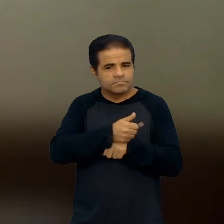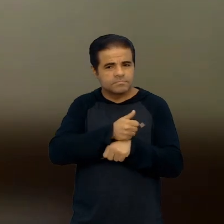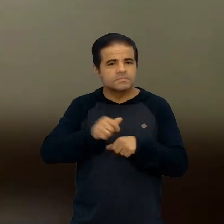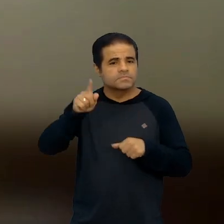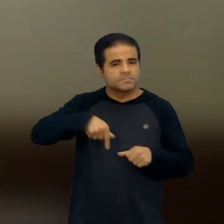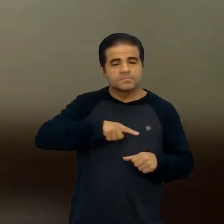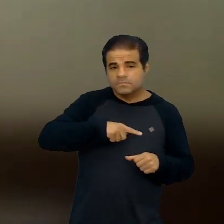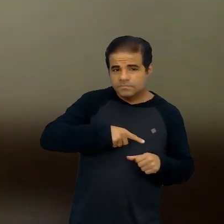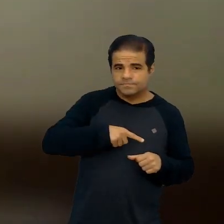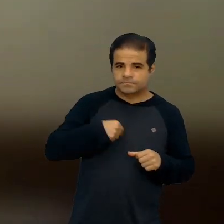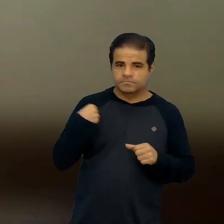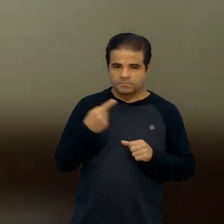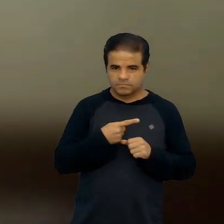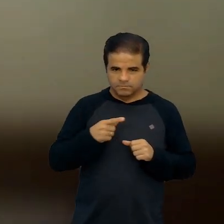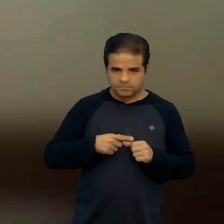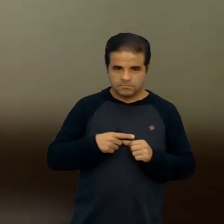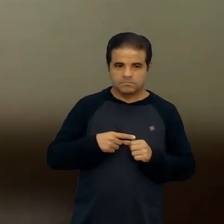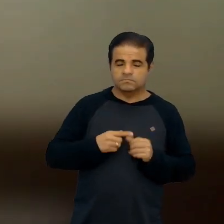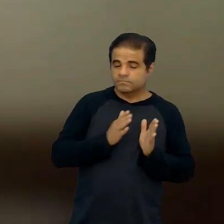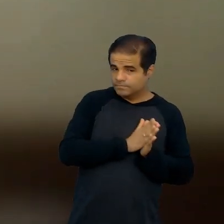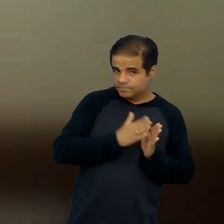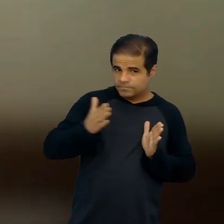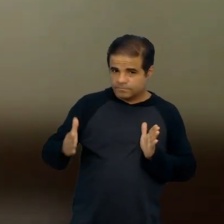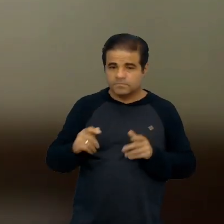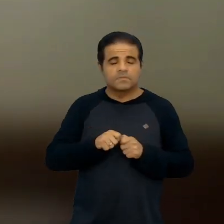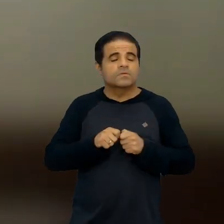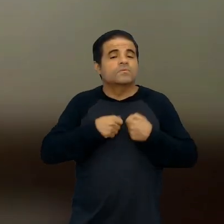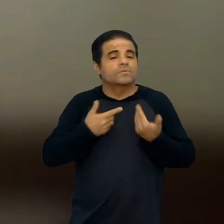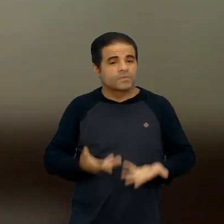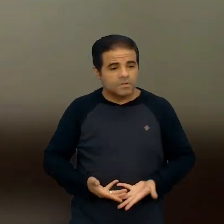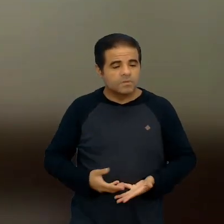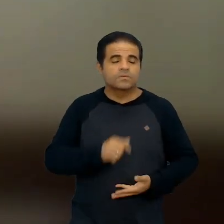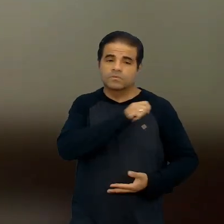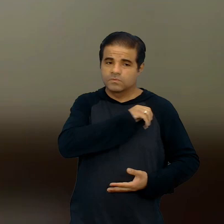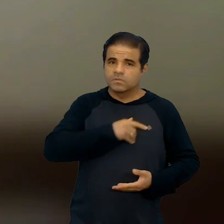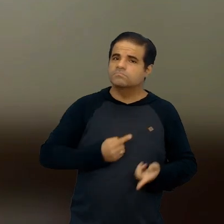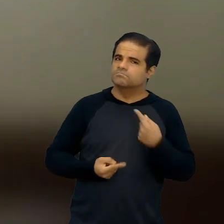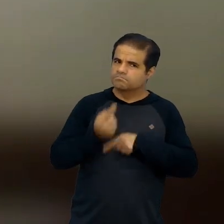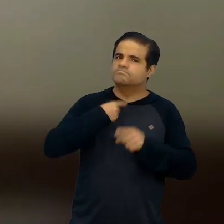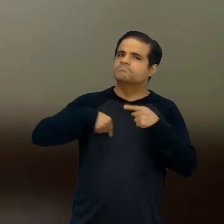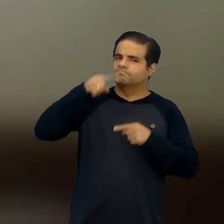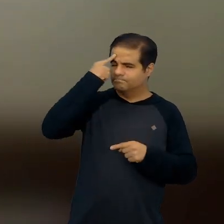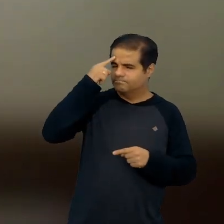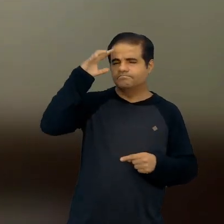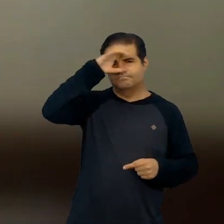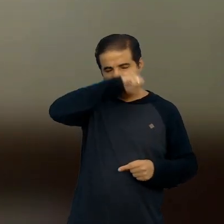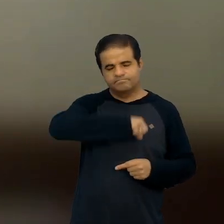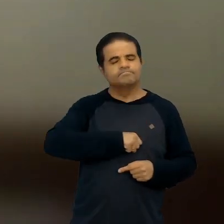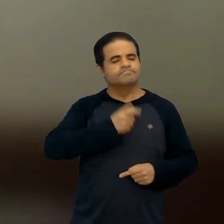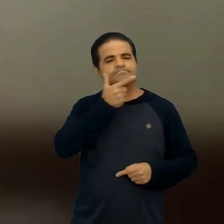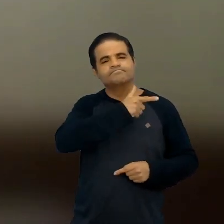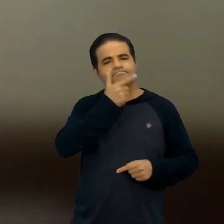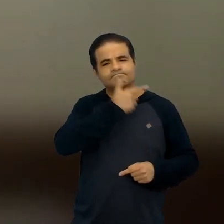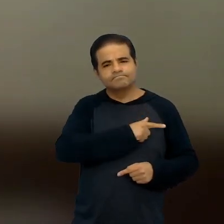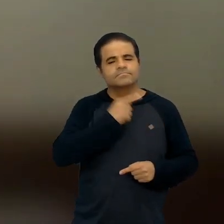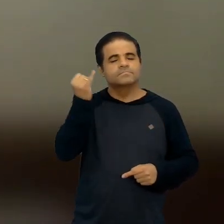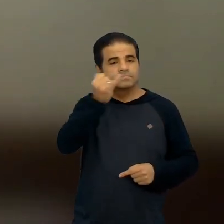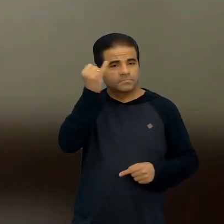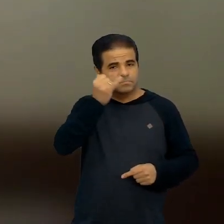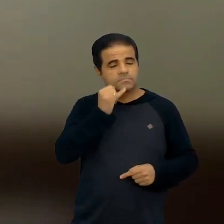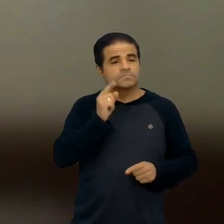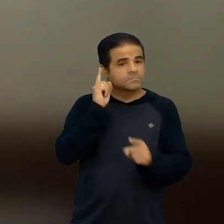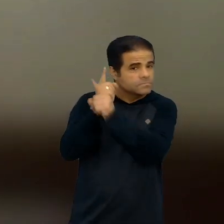só existe para nós todo esse aparato para fazer com que o aluno supere as suas dificuldades e aprenda. Então, é importante a gente